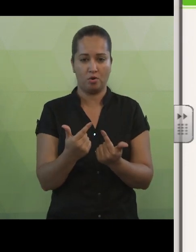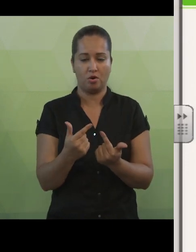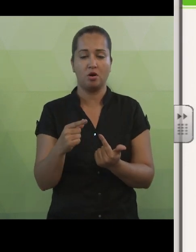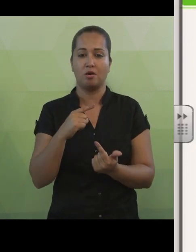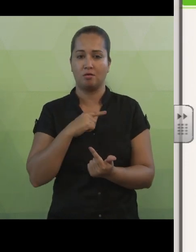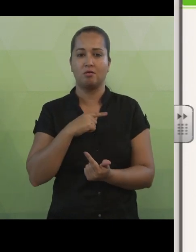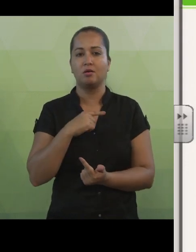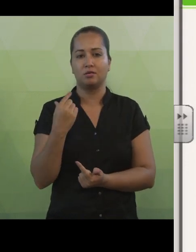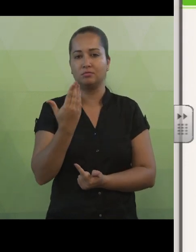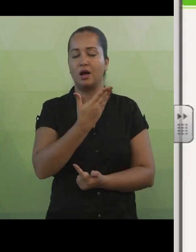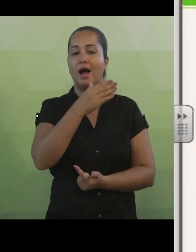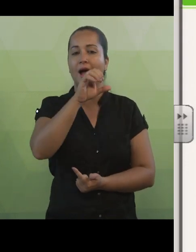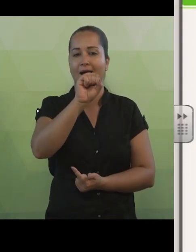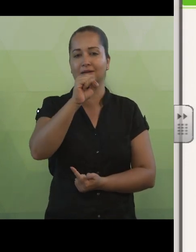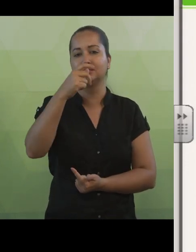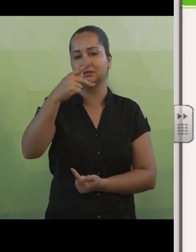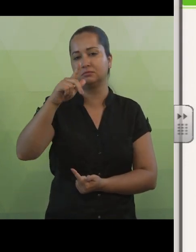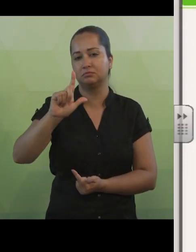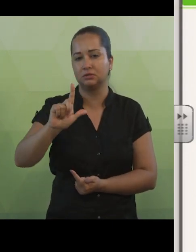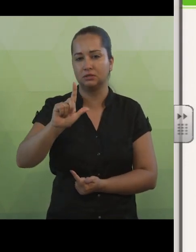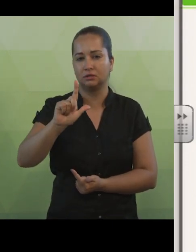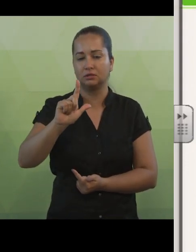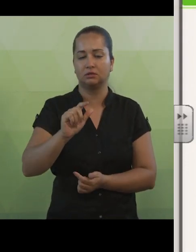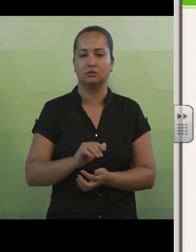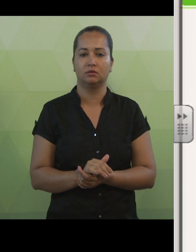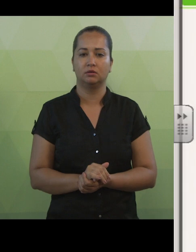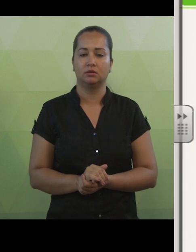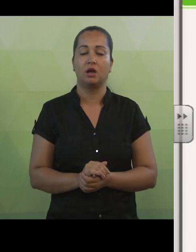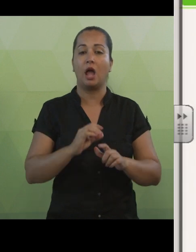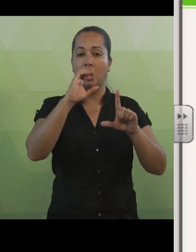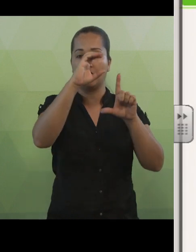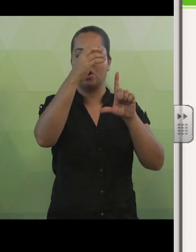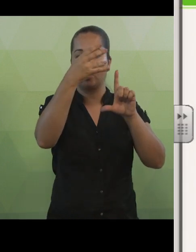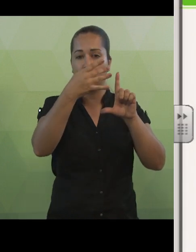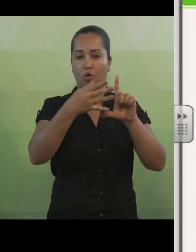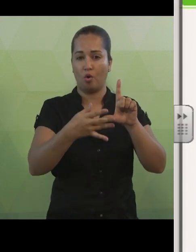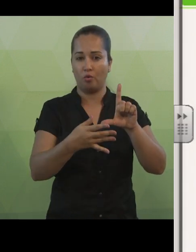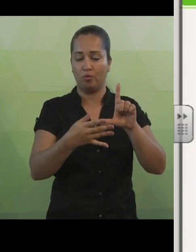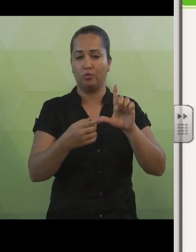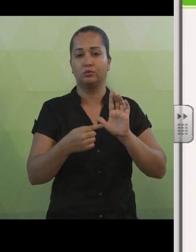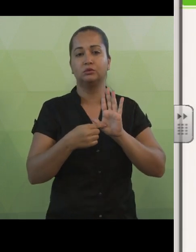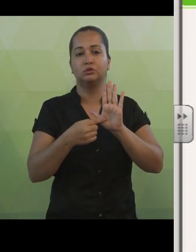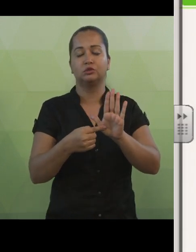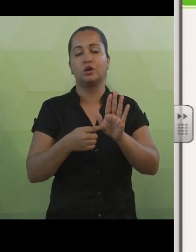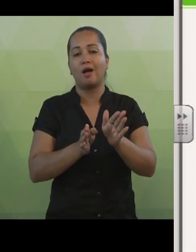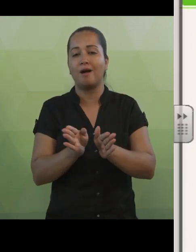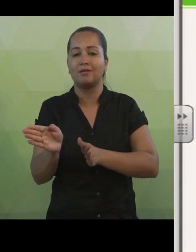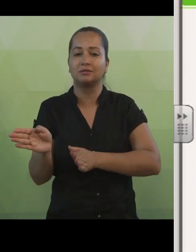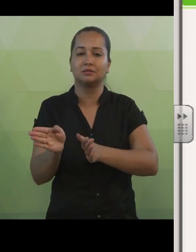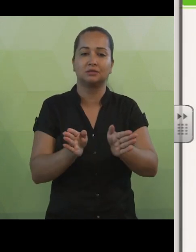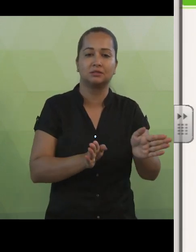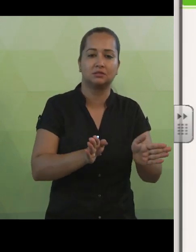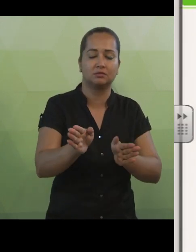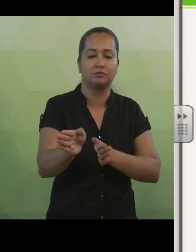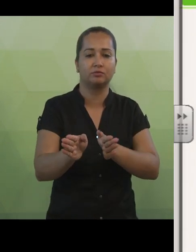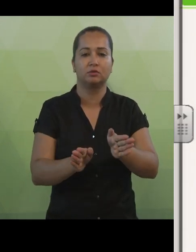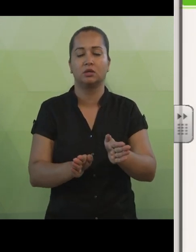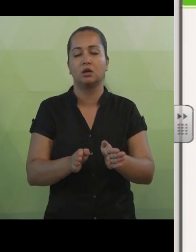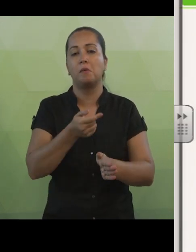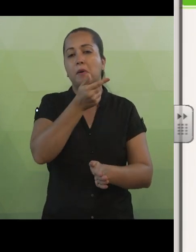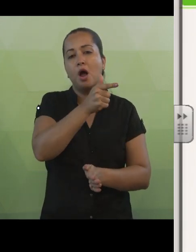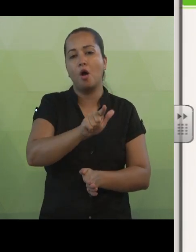Procedure Language, ou SPL. A SPL é um código-fonte que utiliza comandos de desvios, estruturas de